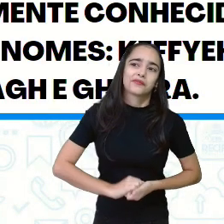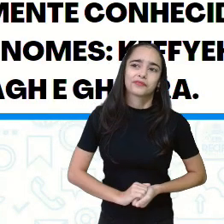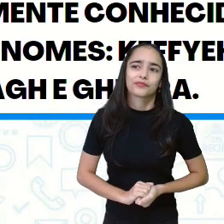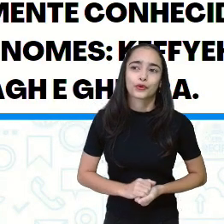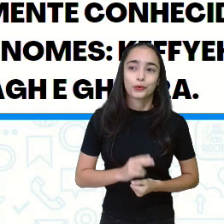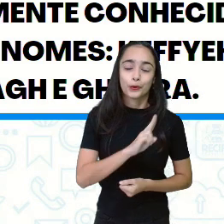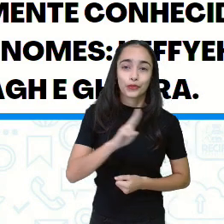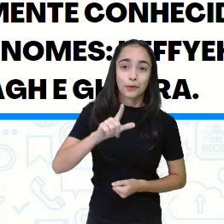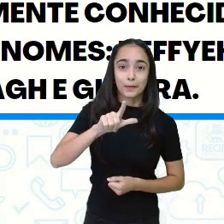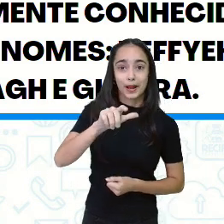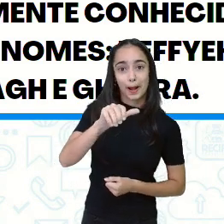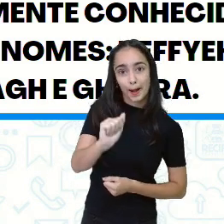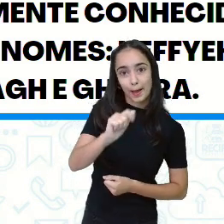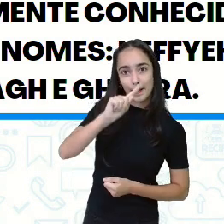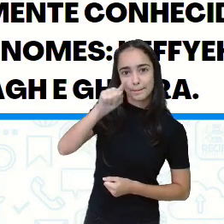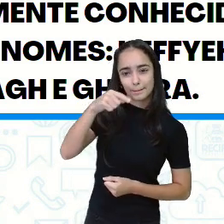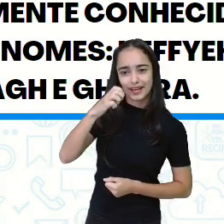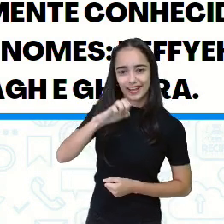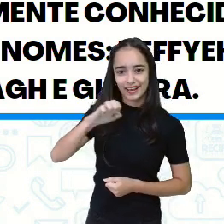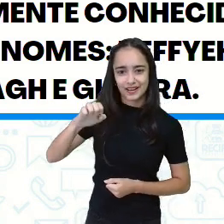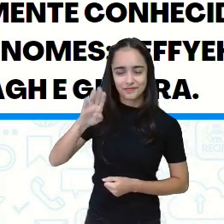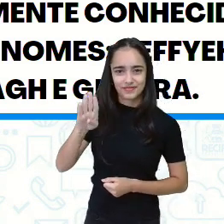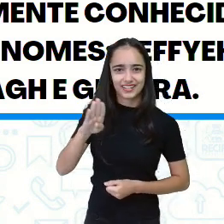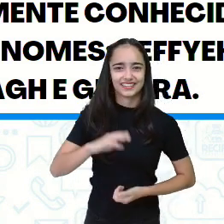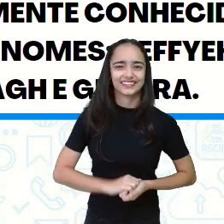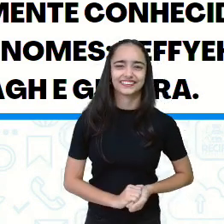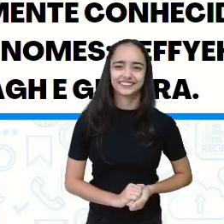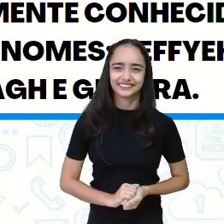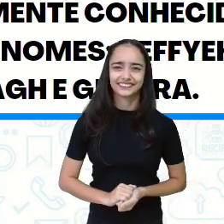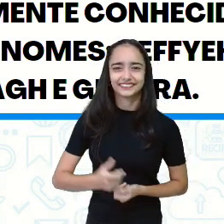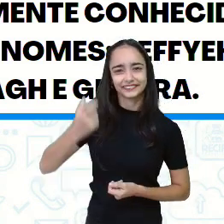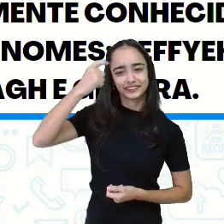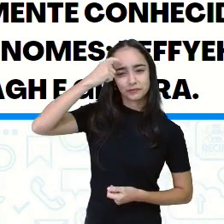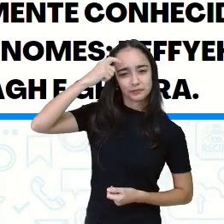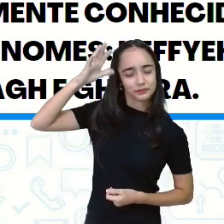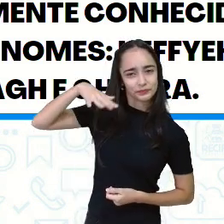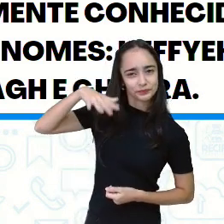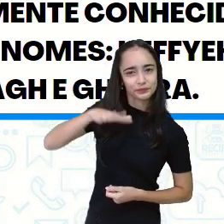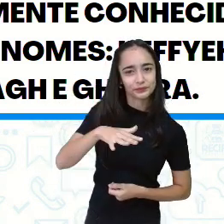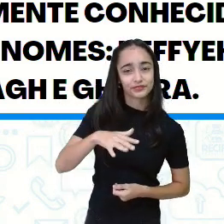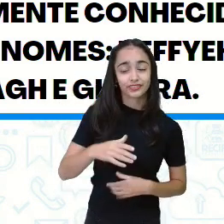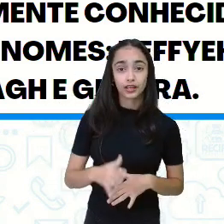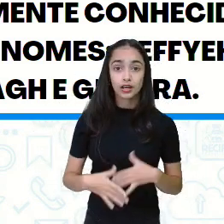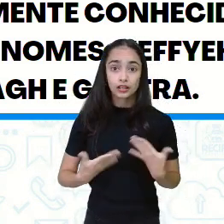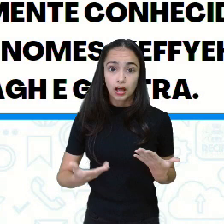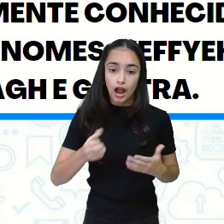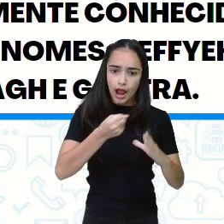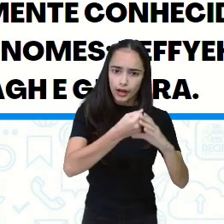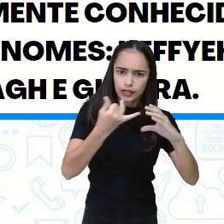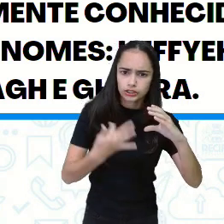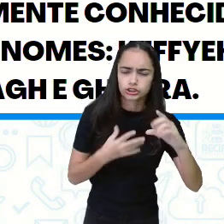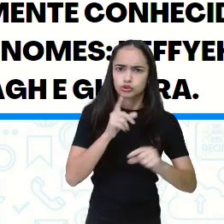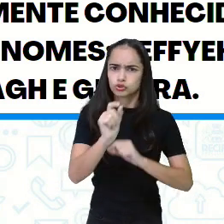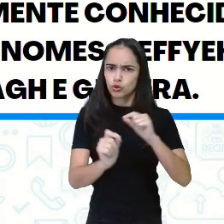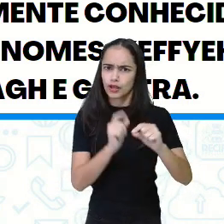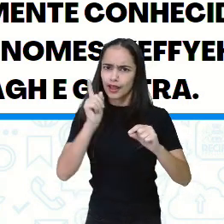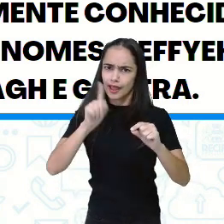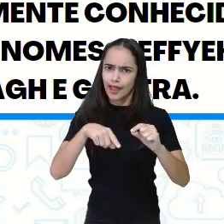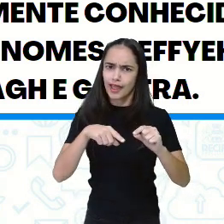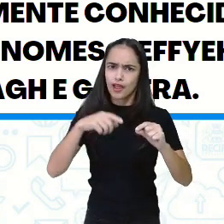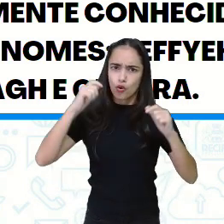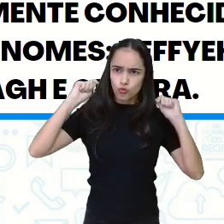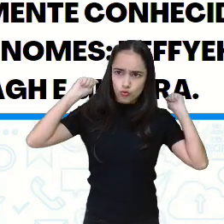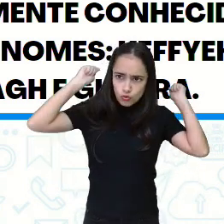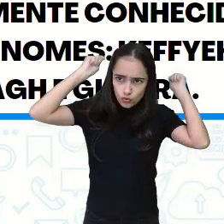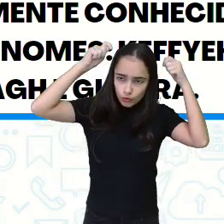Catar, o mascote aí do Catar. Isso. E aí a característica que ele tem do Oriente Médio é o quê? É esse